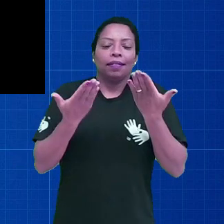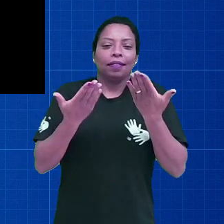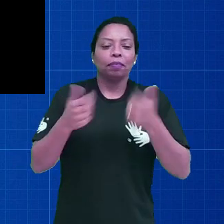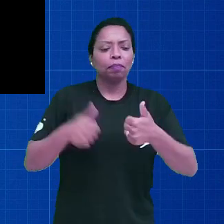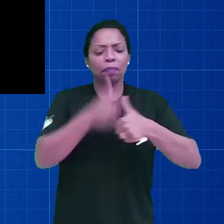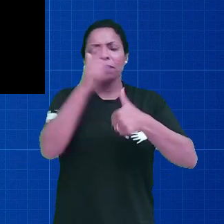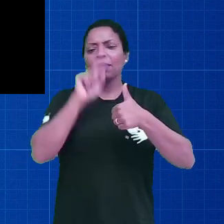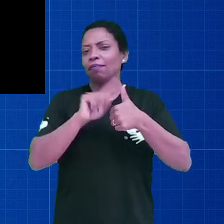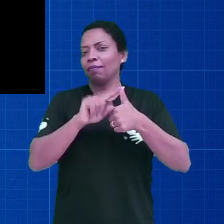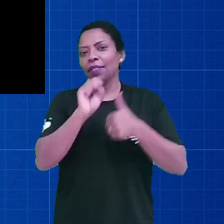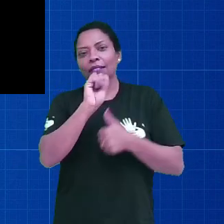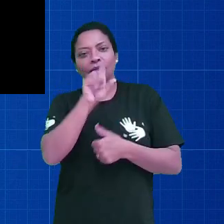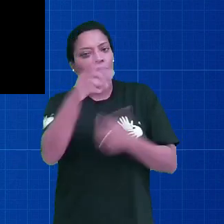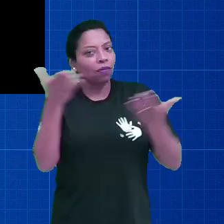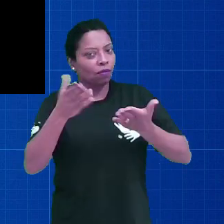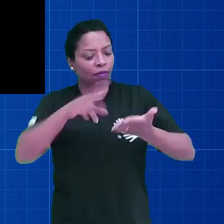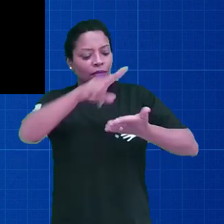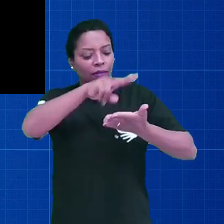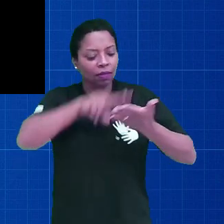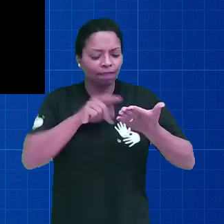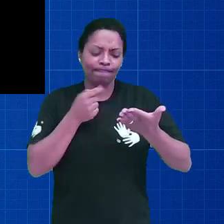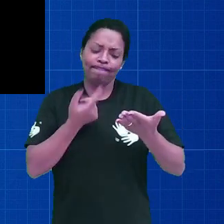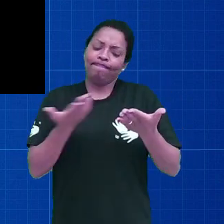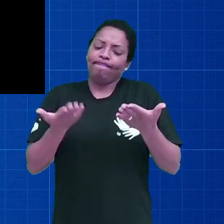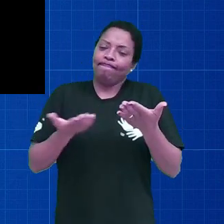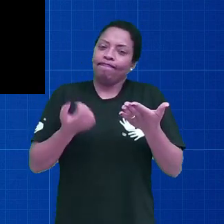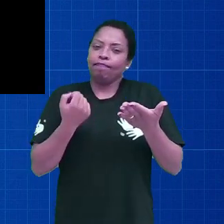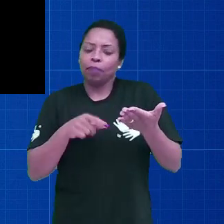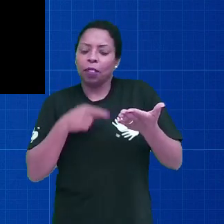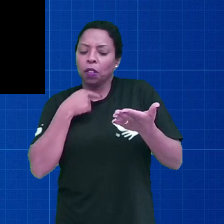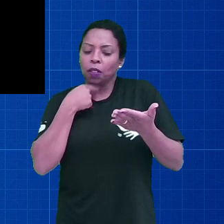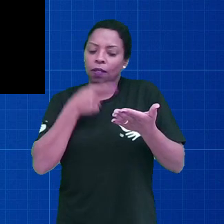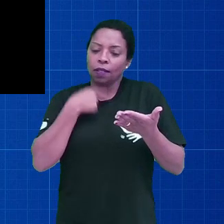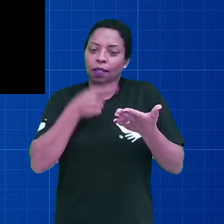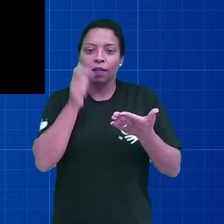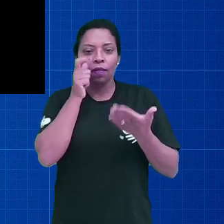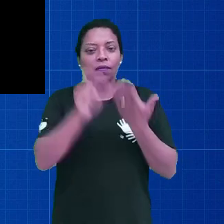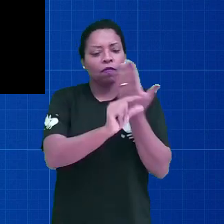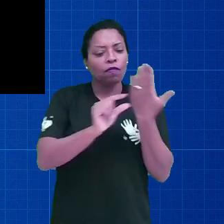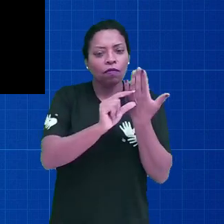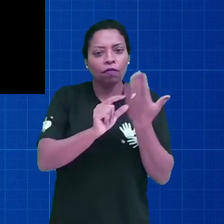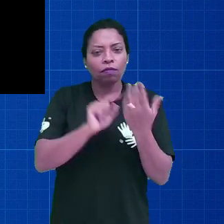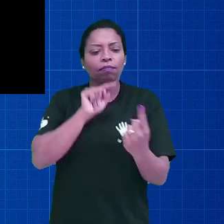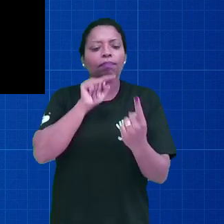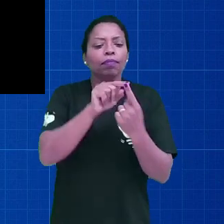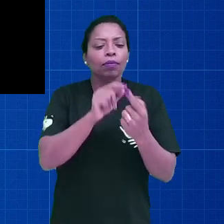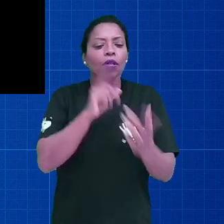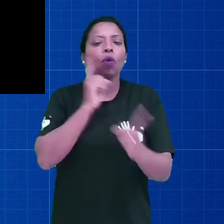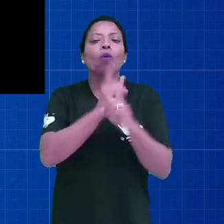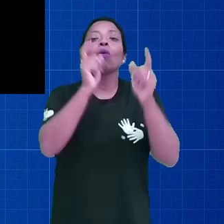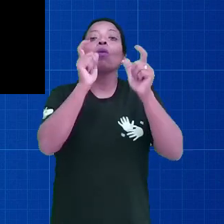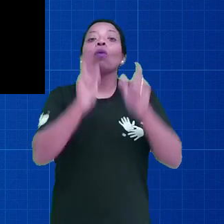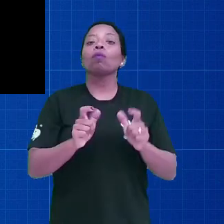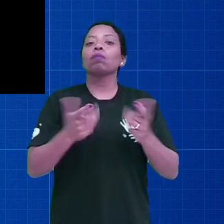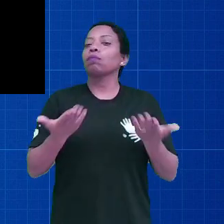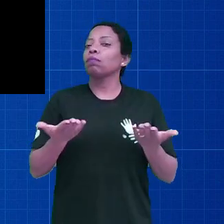você lê uma notícia, você tem que ver qual que é a fonte dessa notícia, se essa notícia realmente